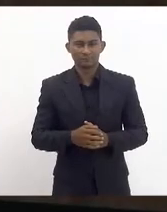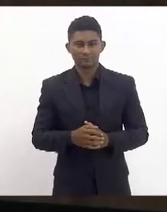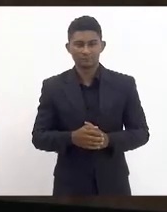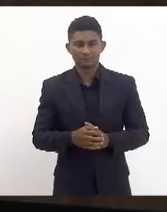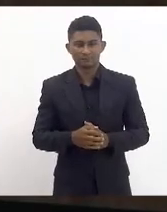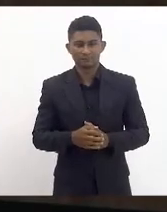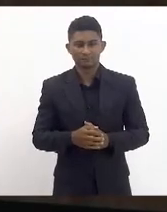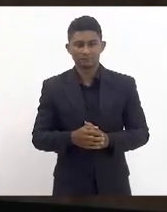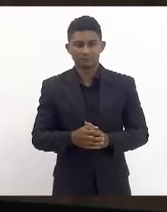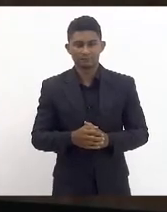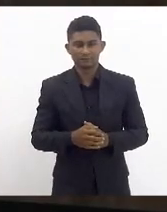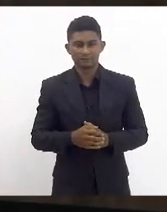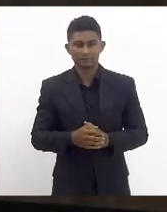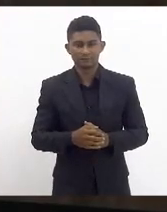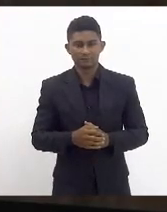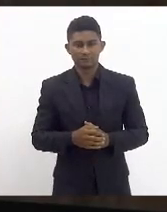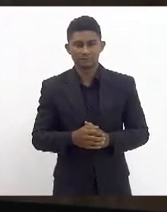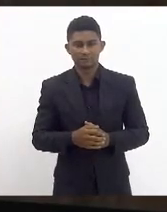Senhor presidente.